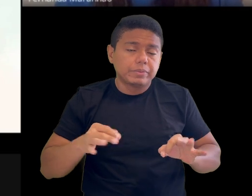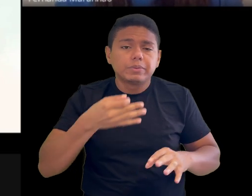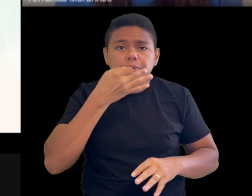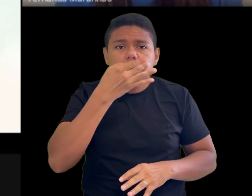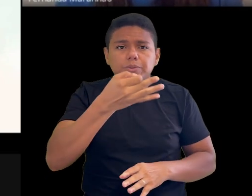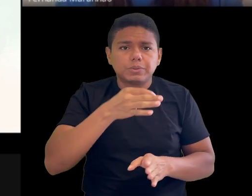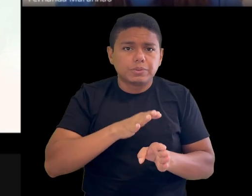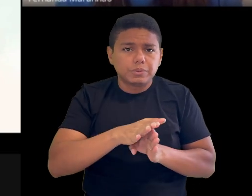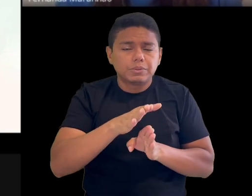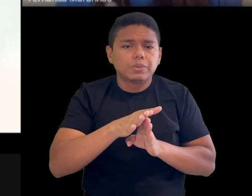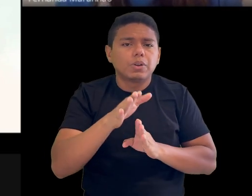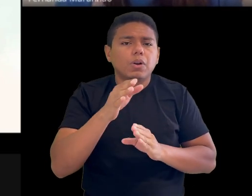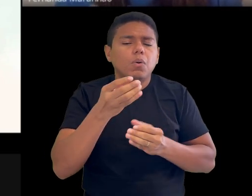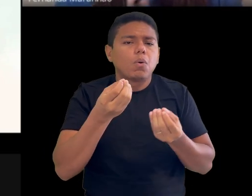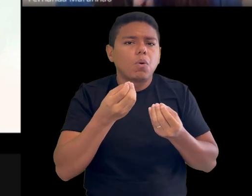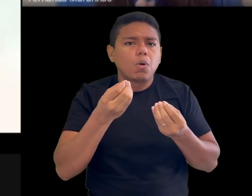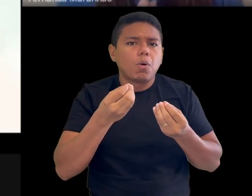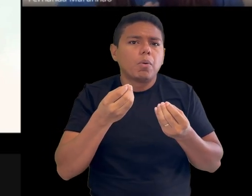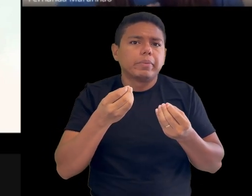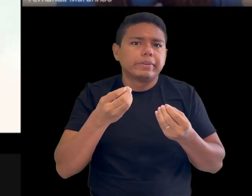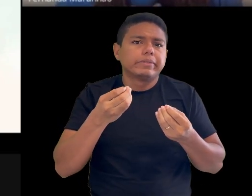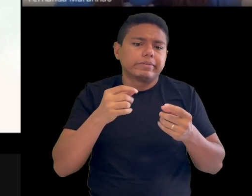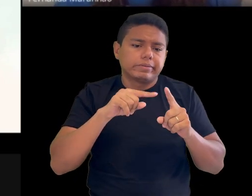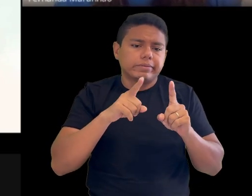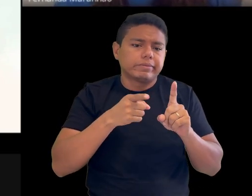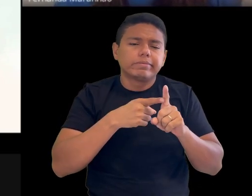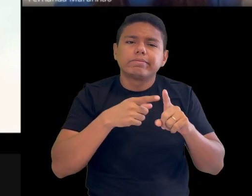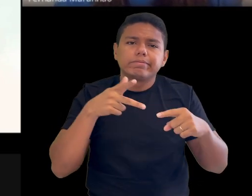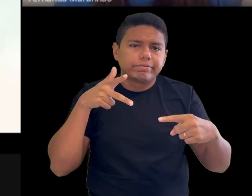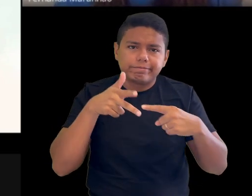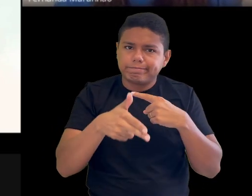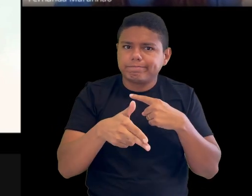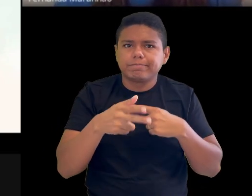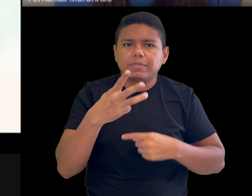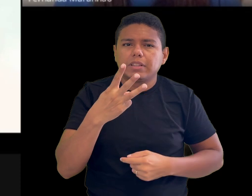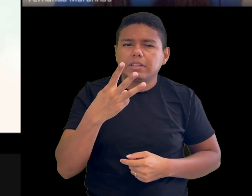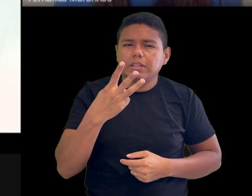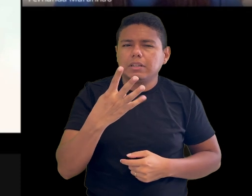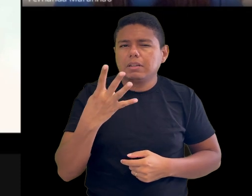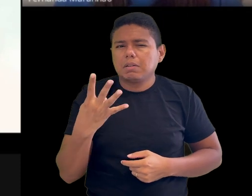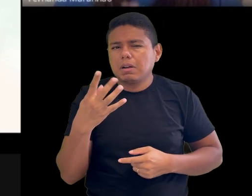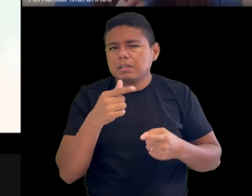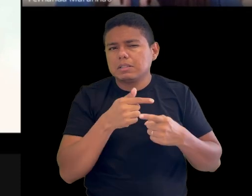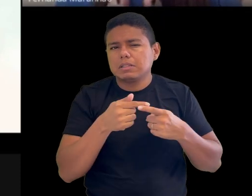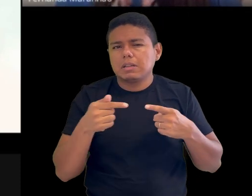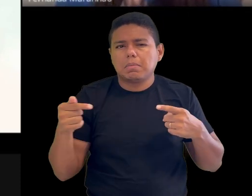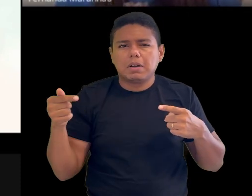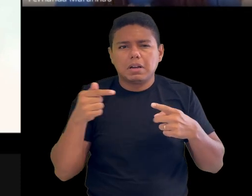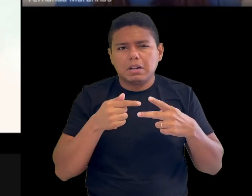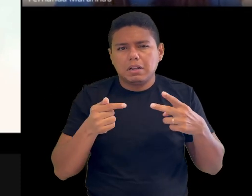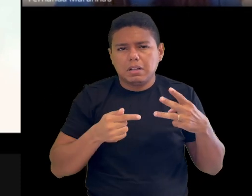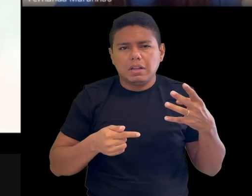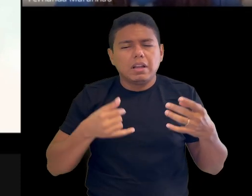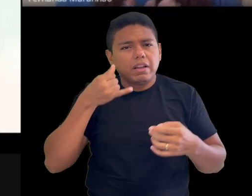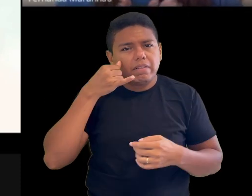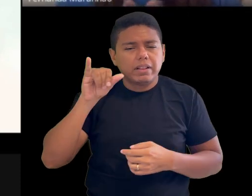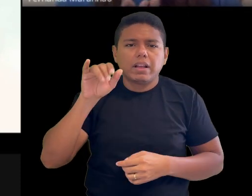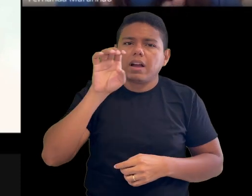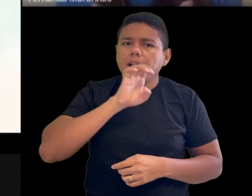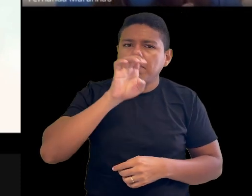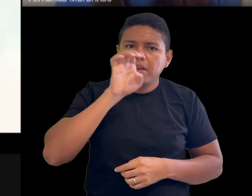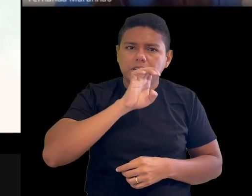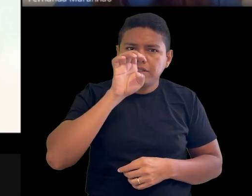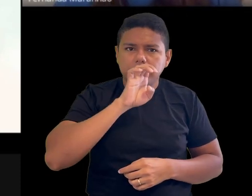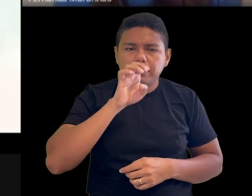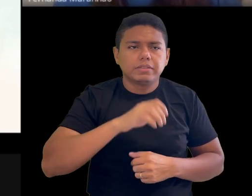dessa gravidez ali em torno de 34 a 36 semanas para evitar a emergência, porque se rompe a bolsa ou se a paciente